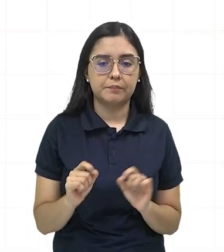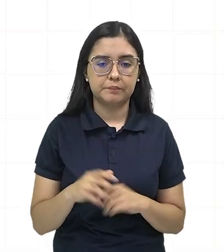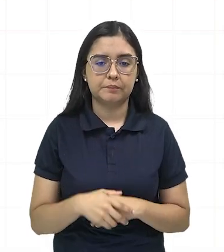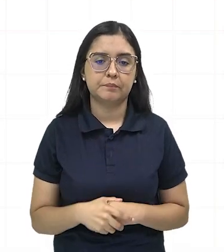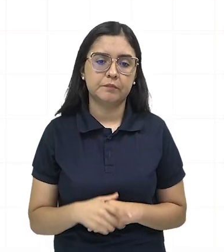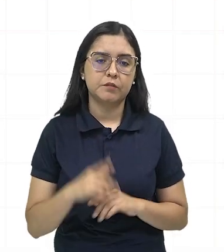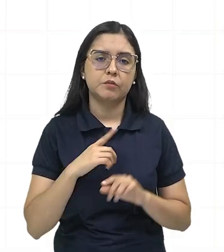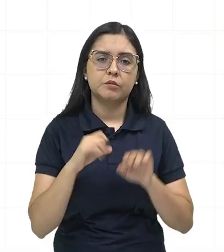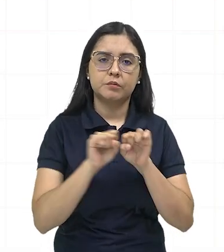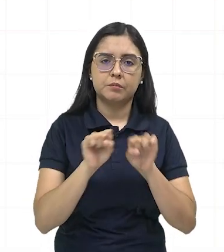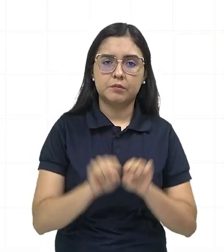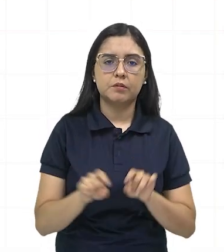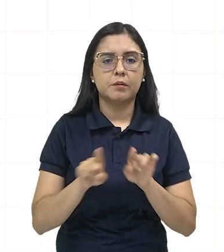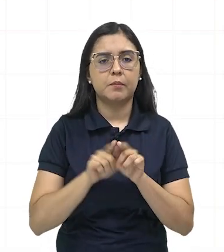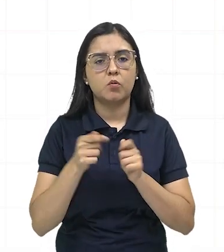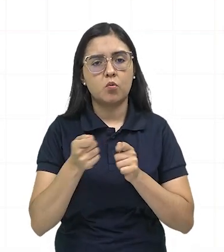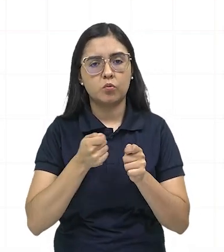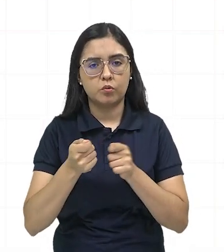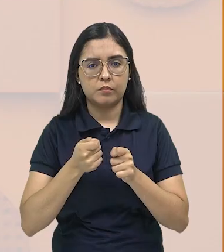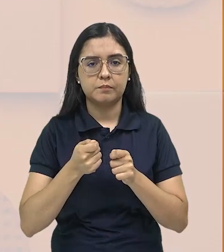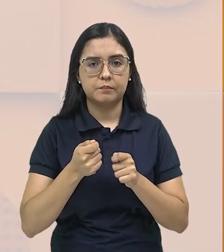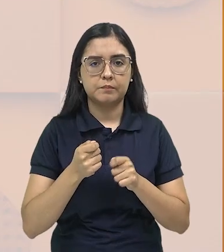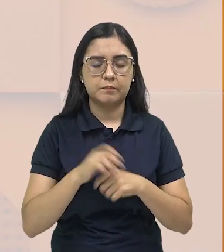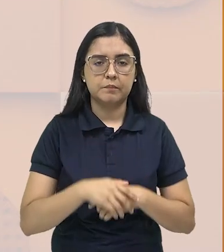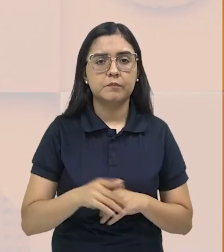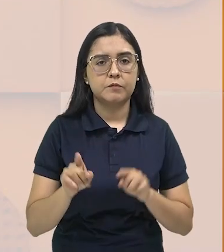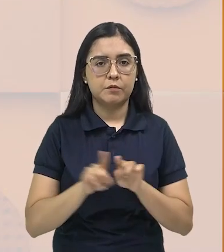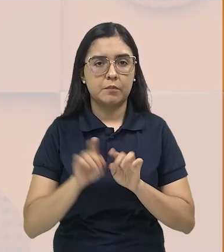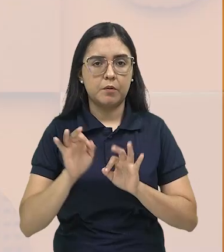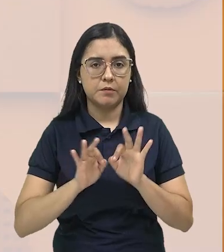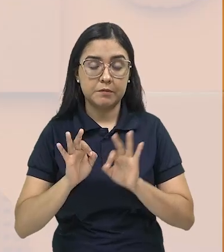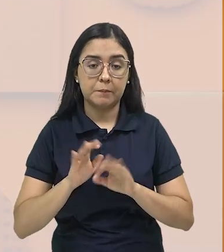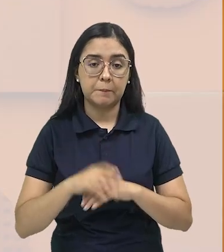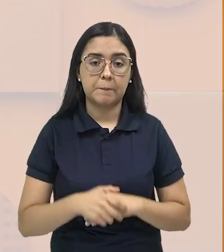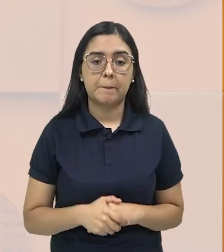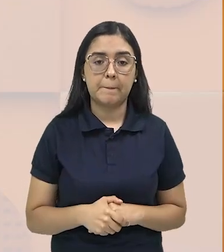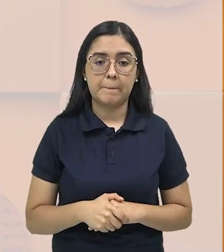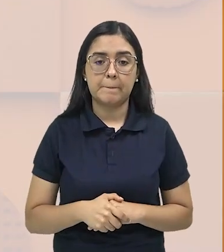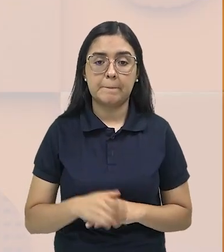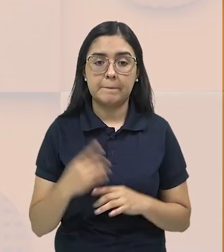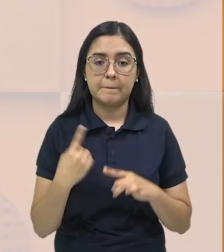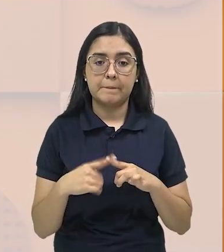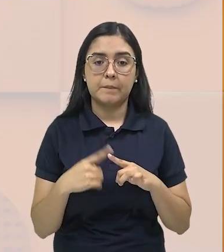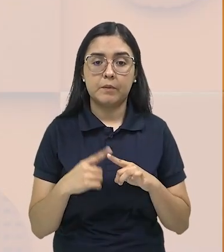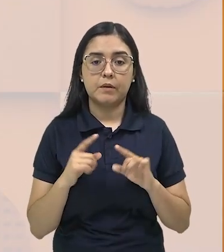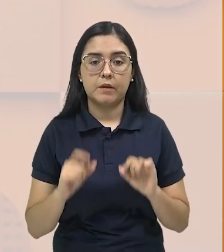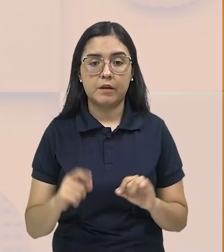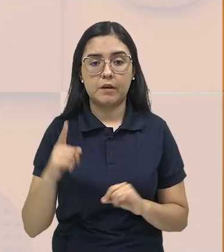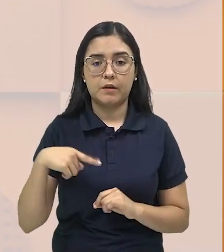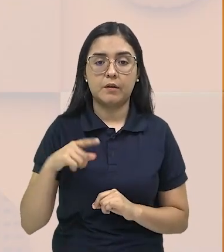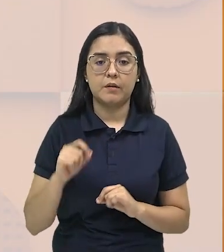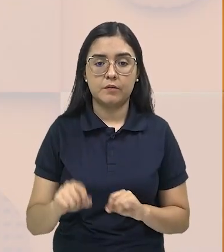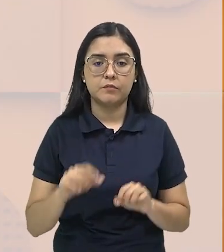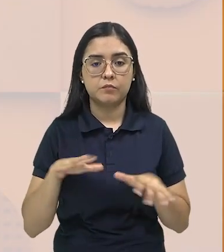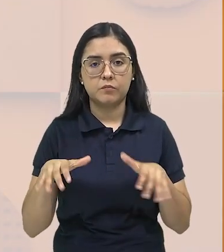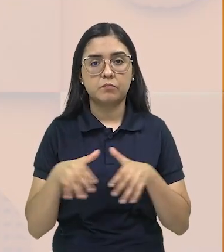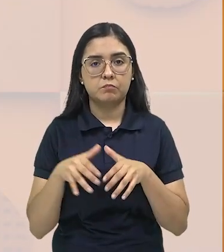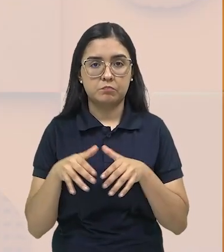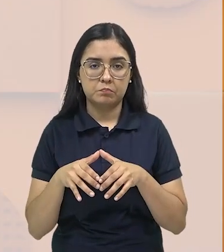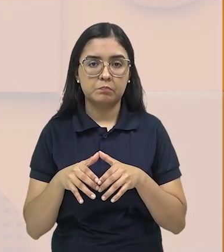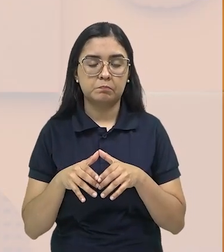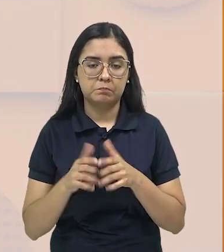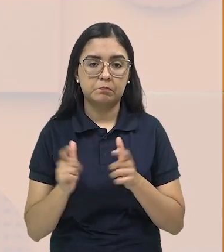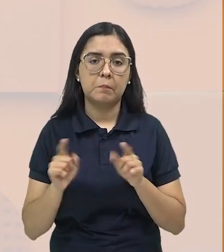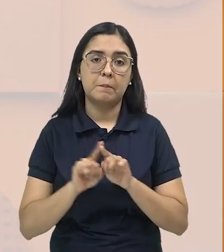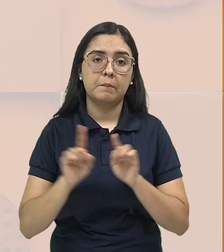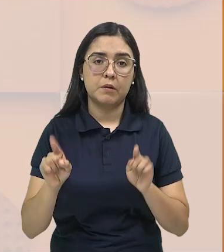certa sistematização e controle dessa mão de obra, uma organização maior, né, porque ela era uma corporação maior, mas à